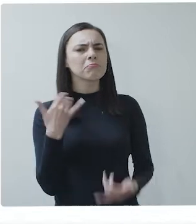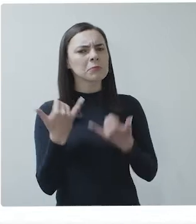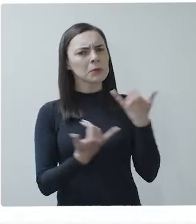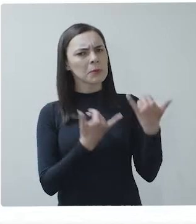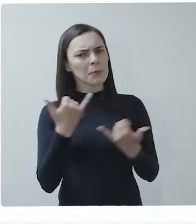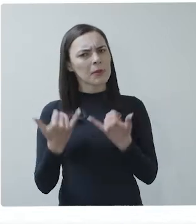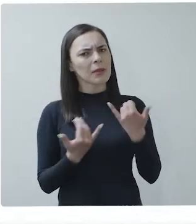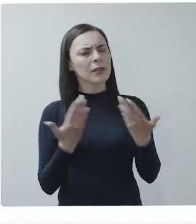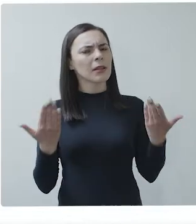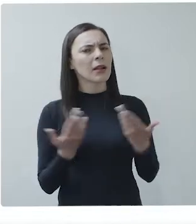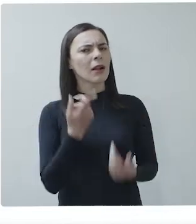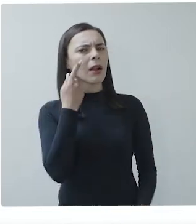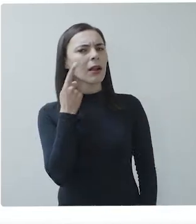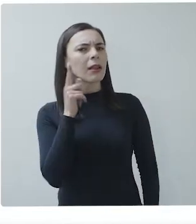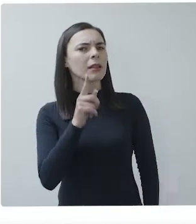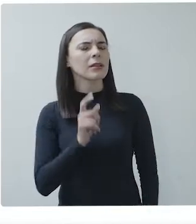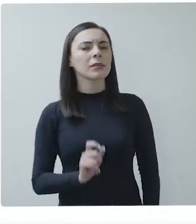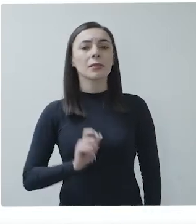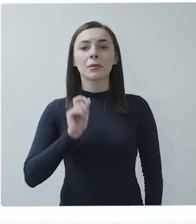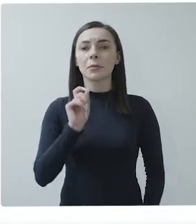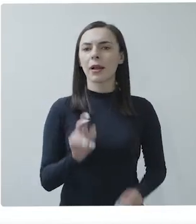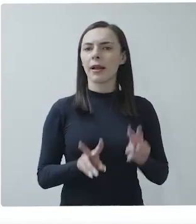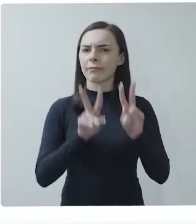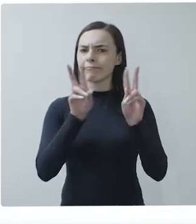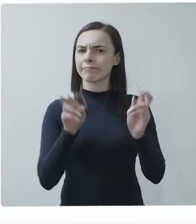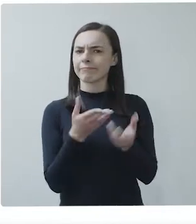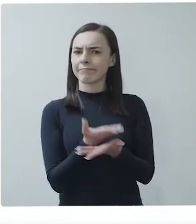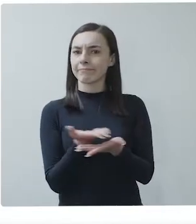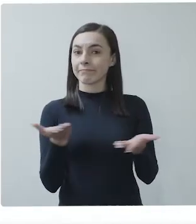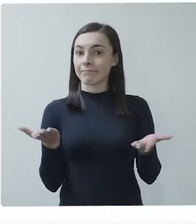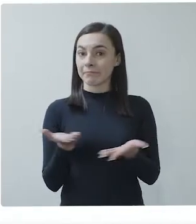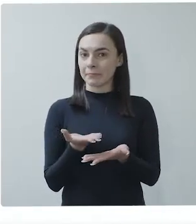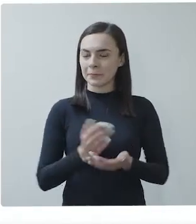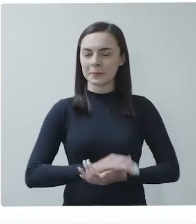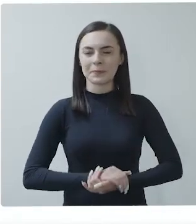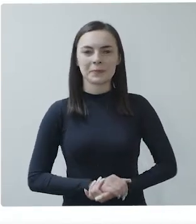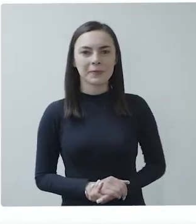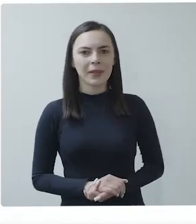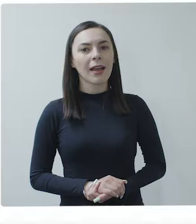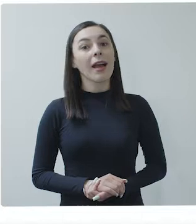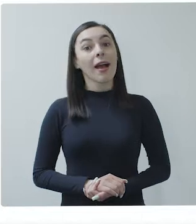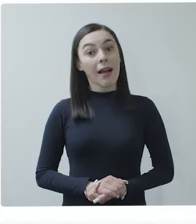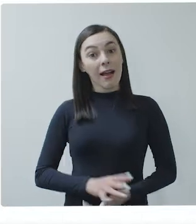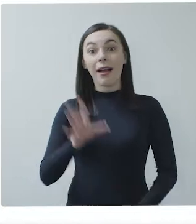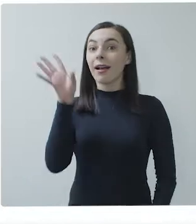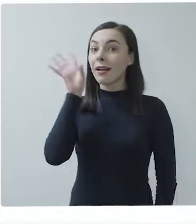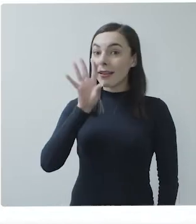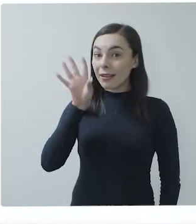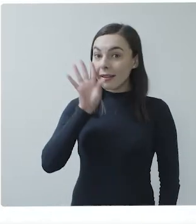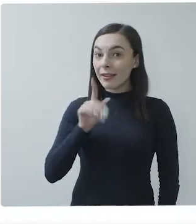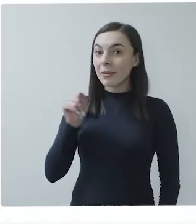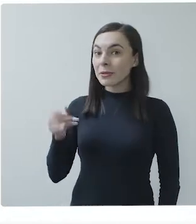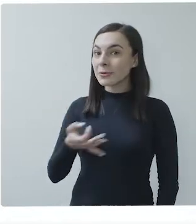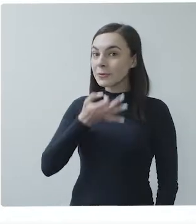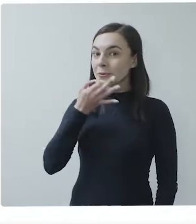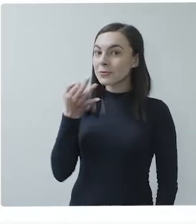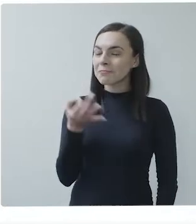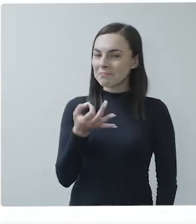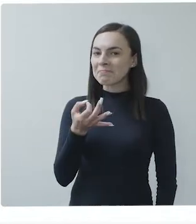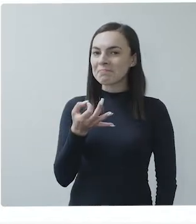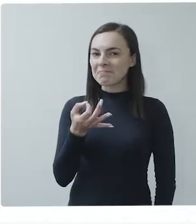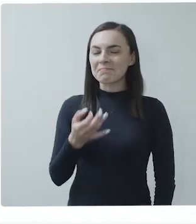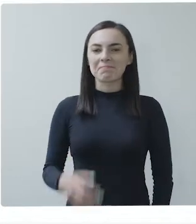uma brincadeira para a gente descobrir o que vamos aprender hoje. Ah, eu achei bem legal a sugestão do